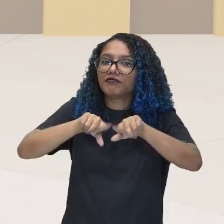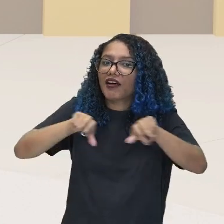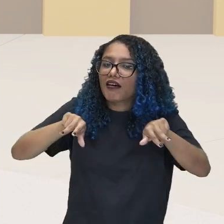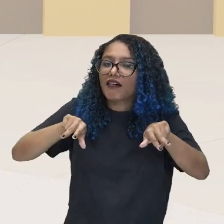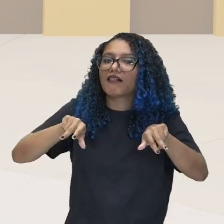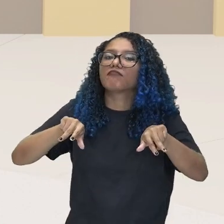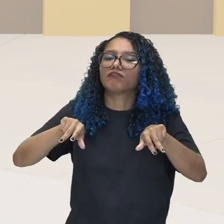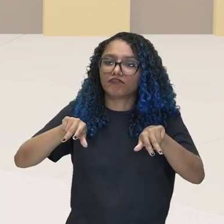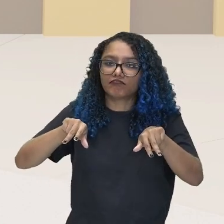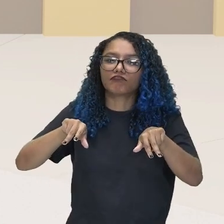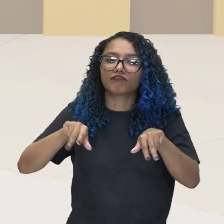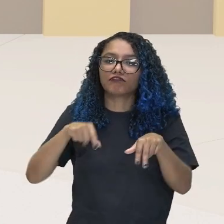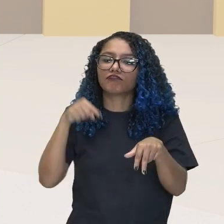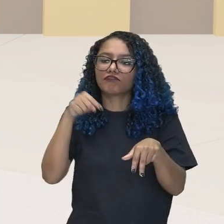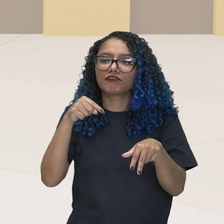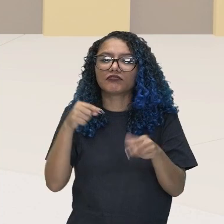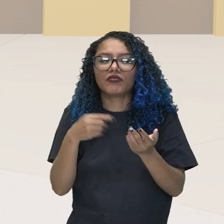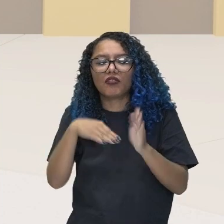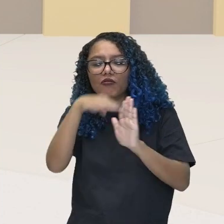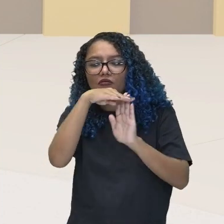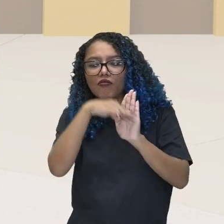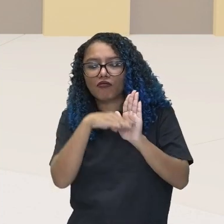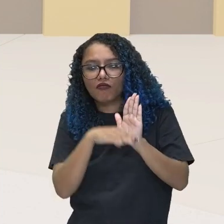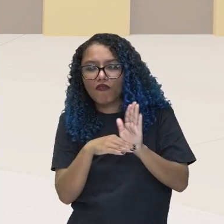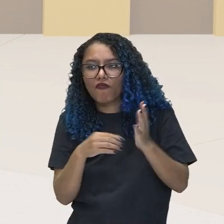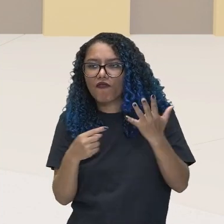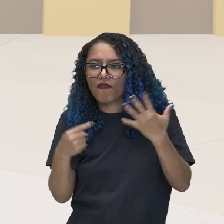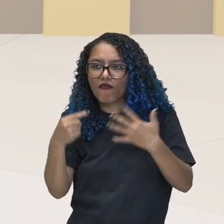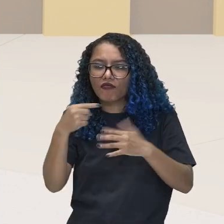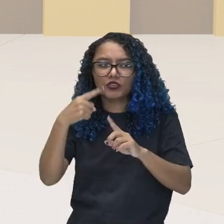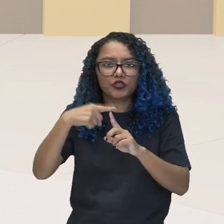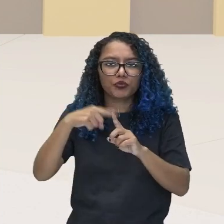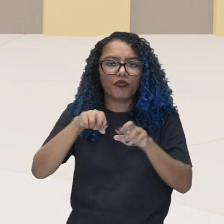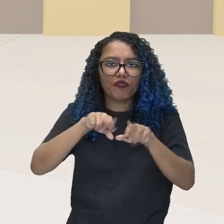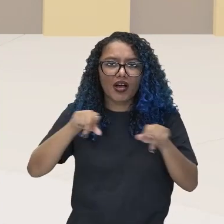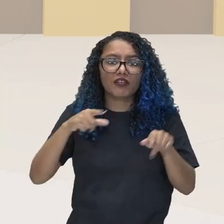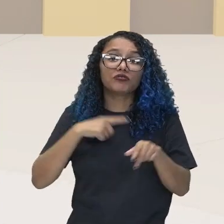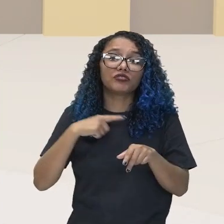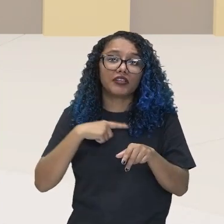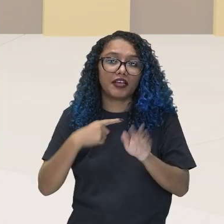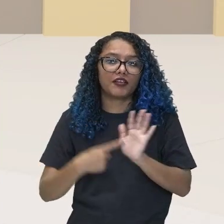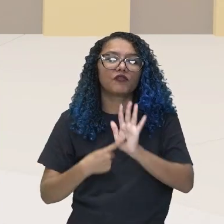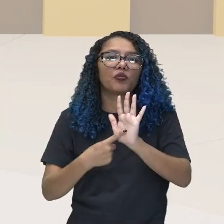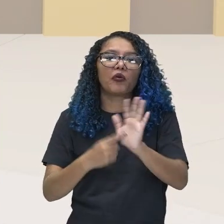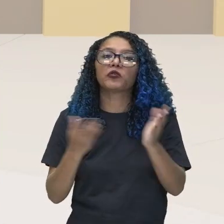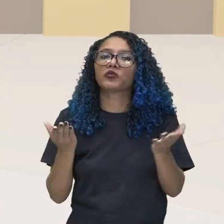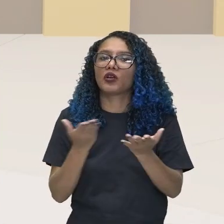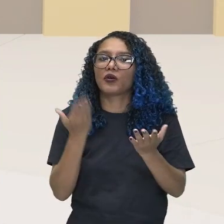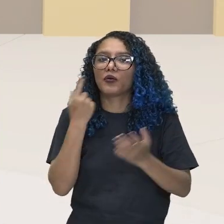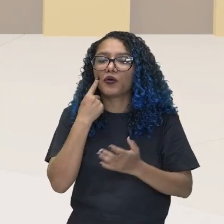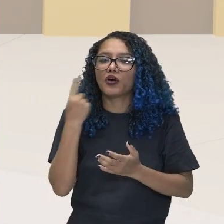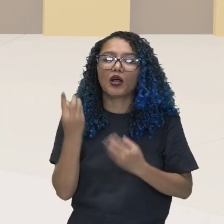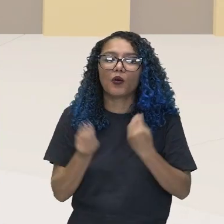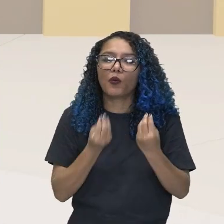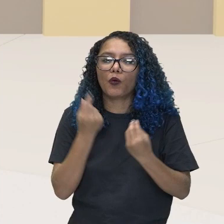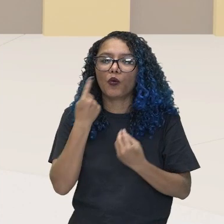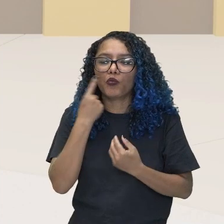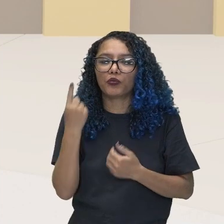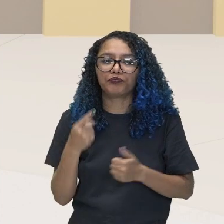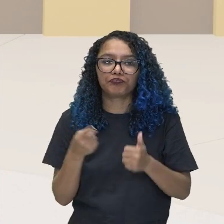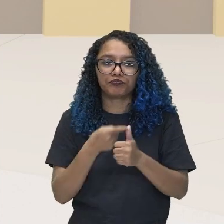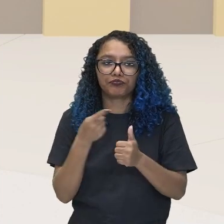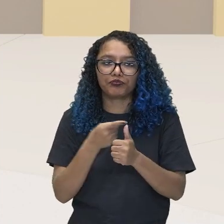esse conjunto de habilidades, elas têm vários nomes. E eu começo apresentando a vocês as habilidades